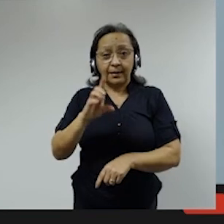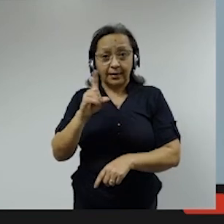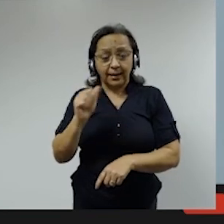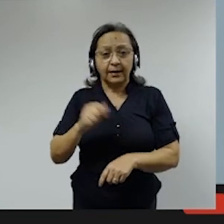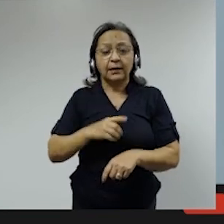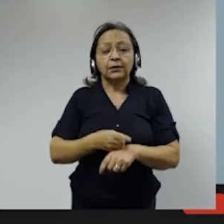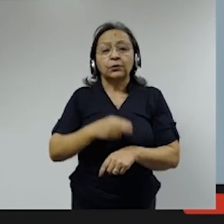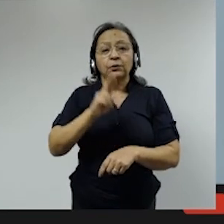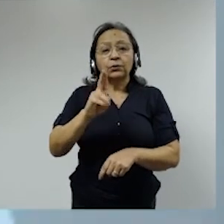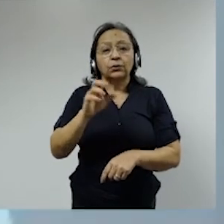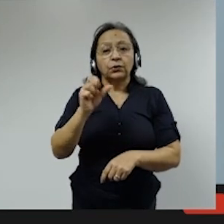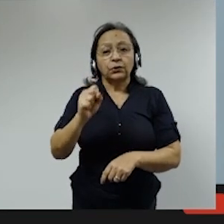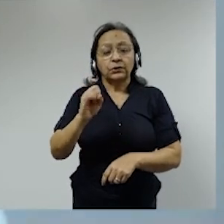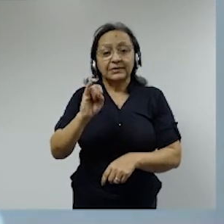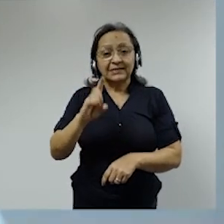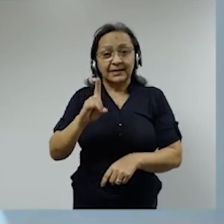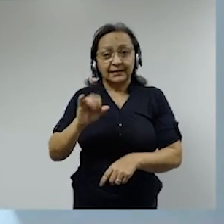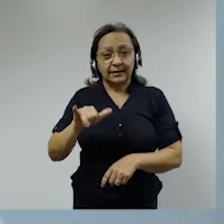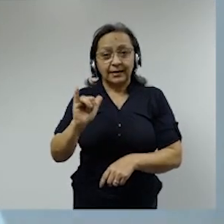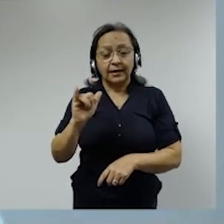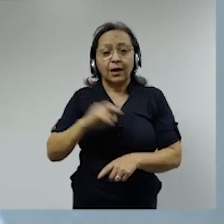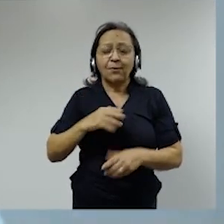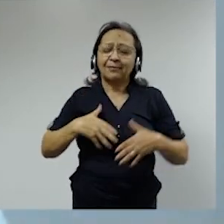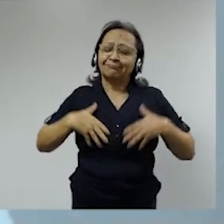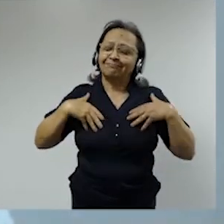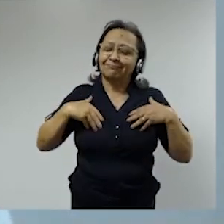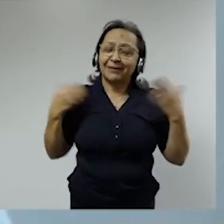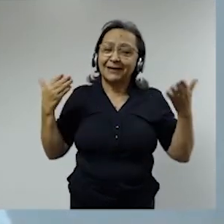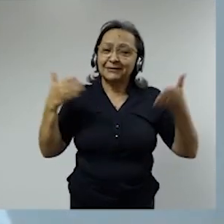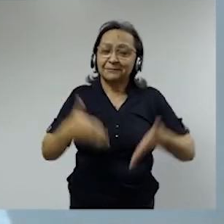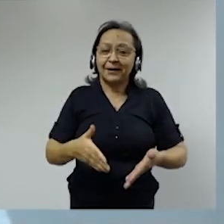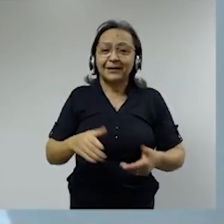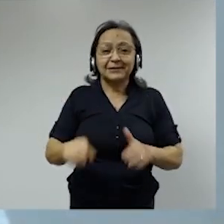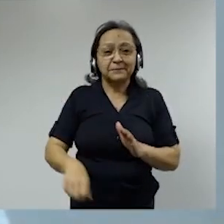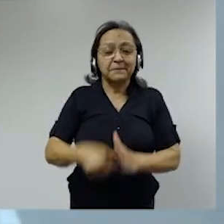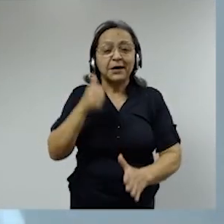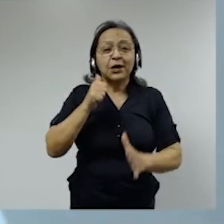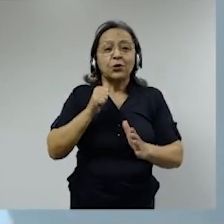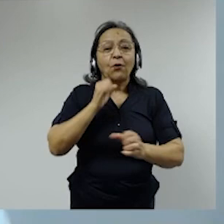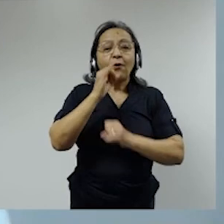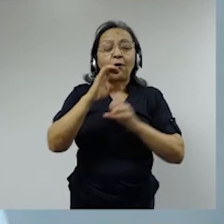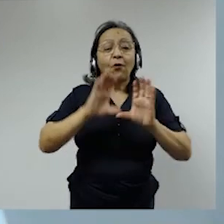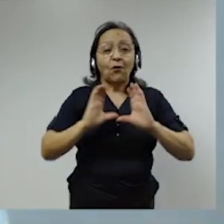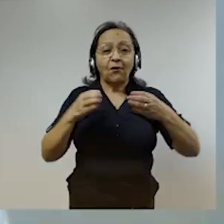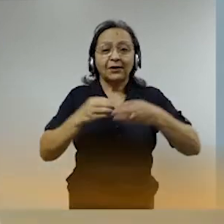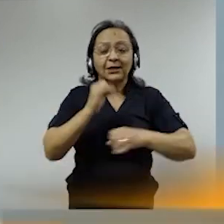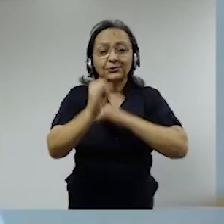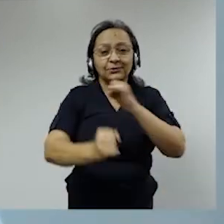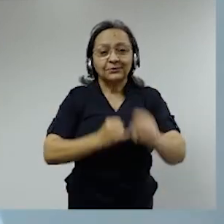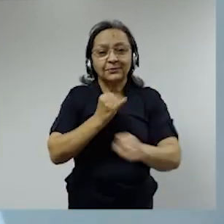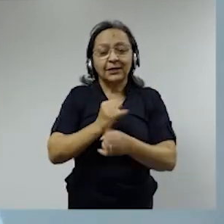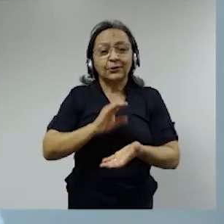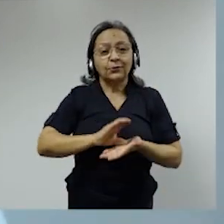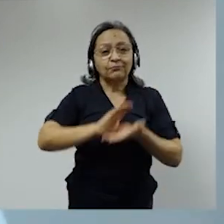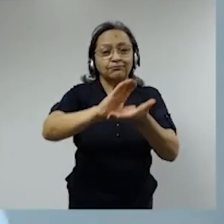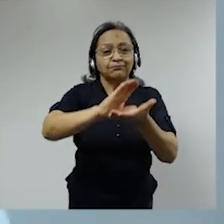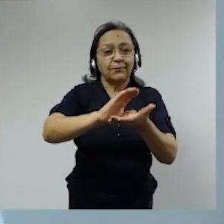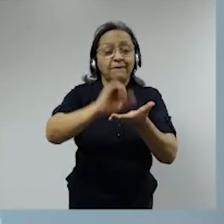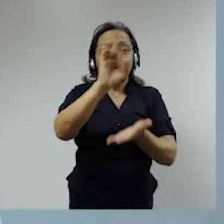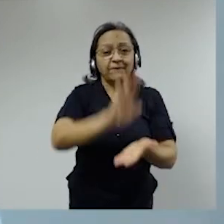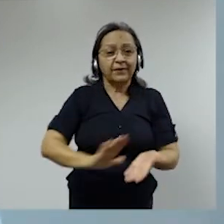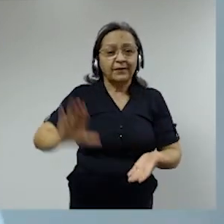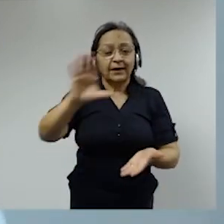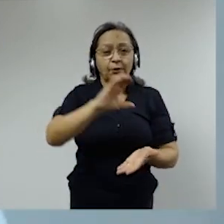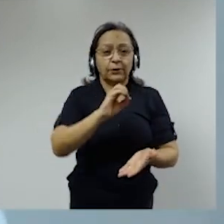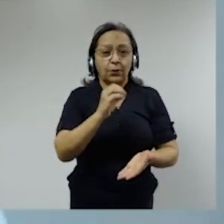Sigifrói Moreno, sendo uma honra participar deste painel neste primeiro congresso digital do Conselho Federal da Ordem dos Advogados